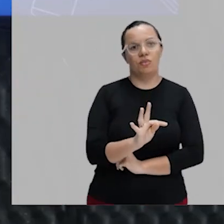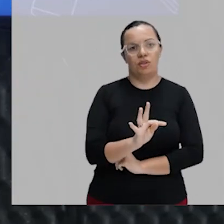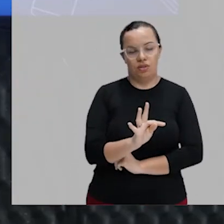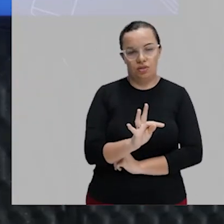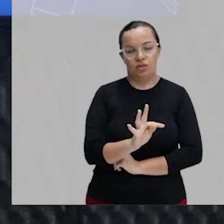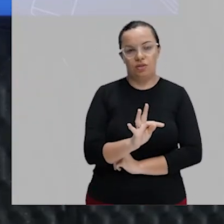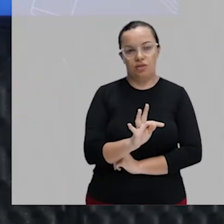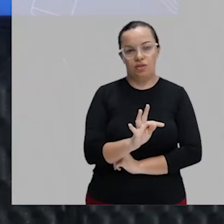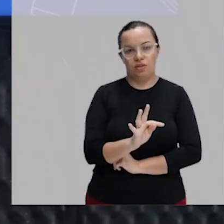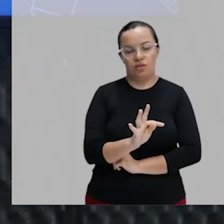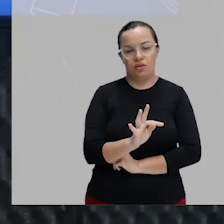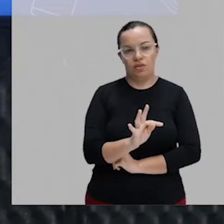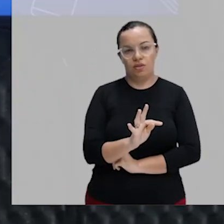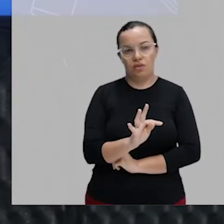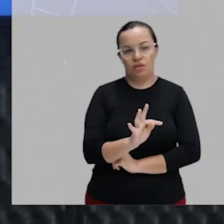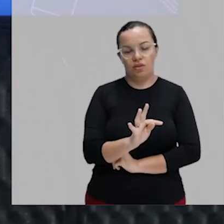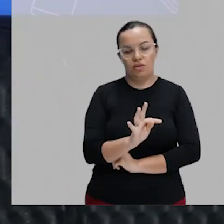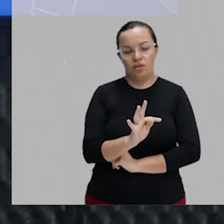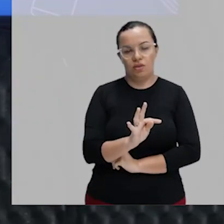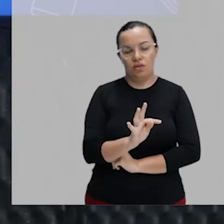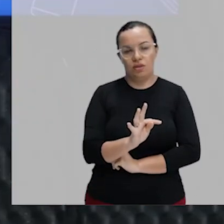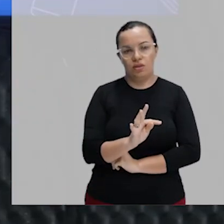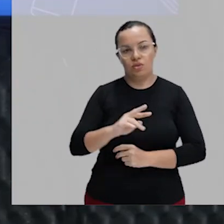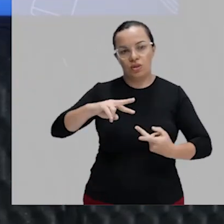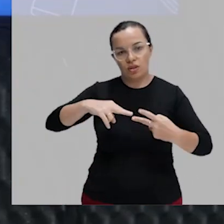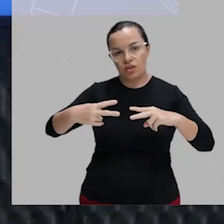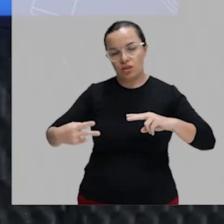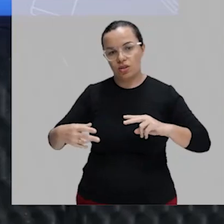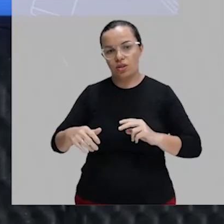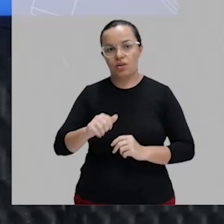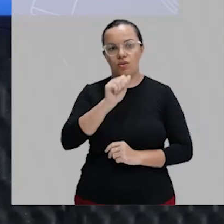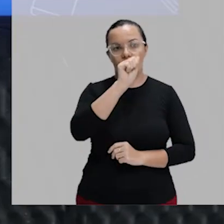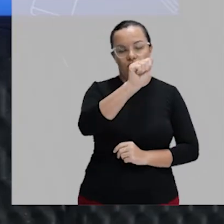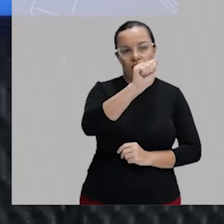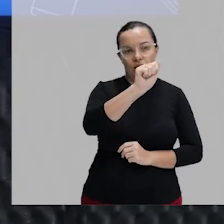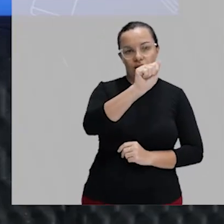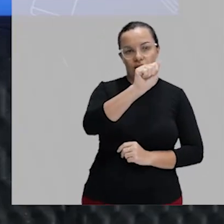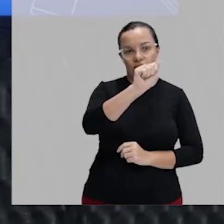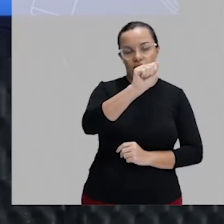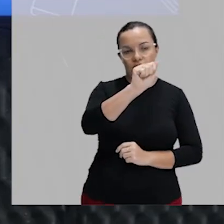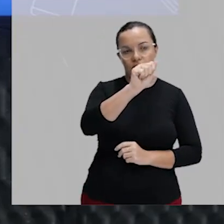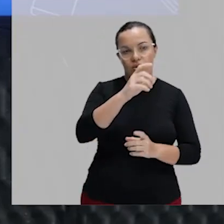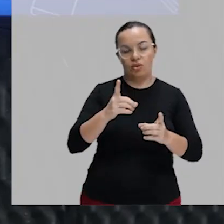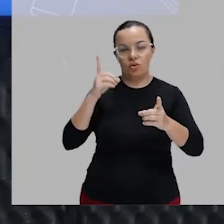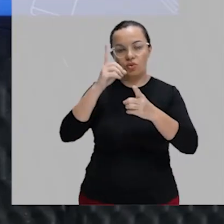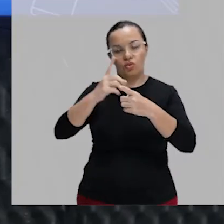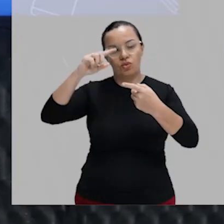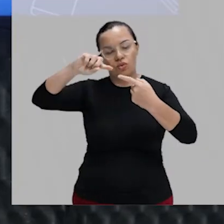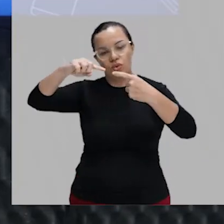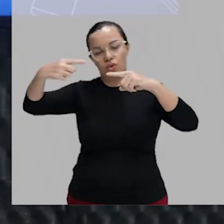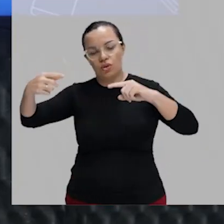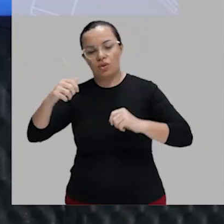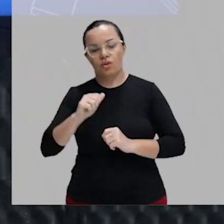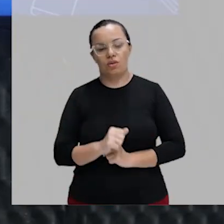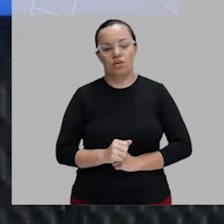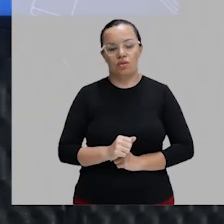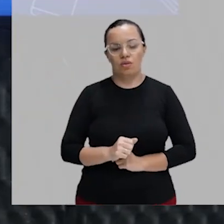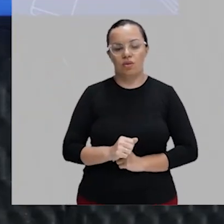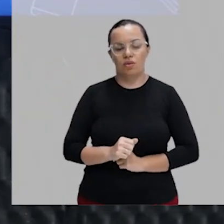encontrar adenina no RNA. Guanina no DNA, citosina